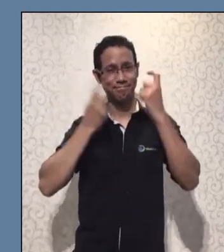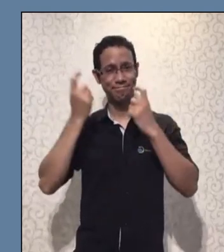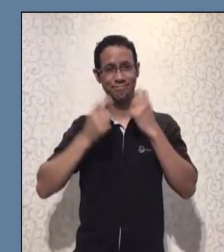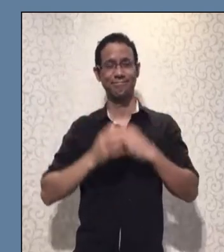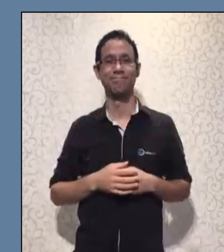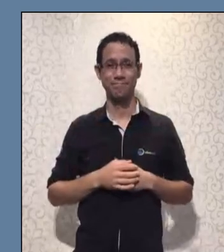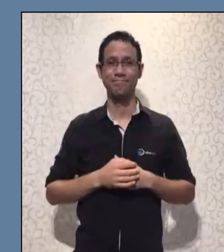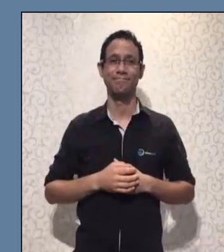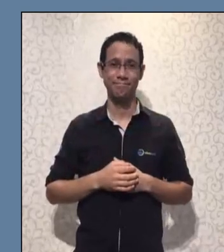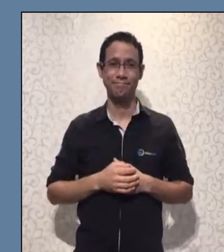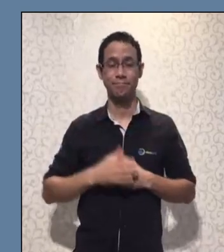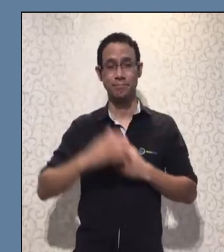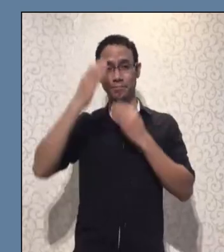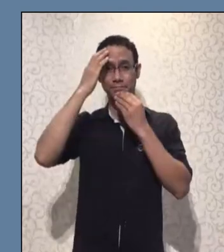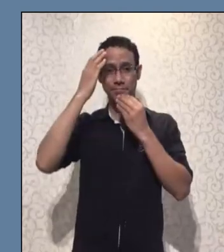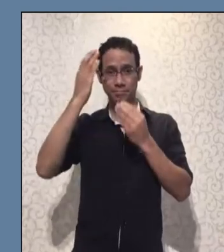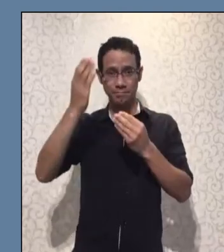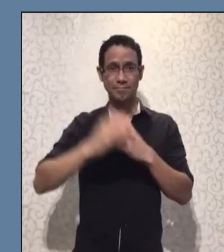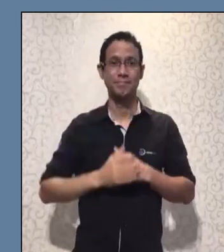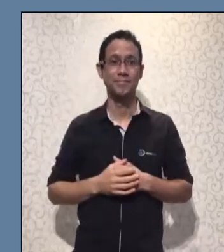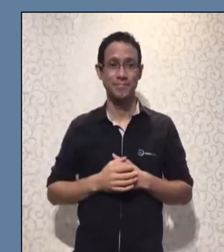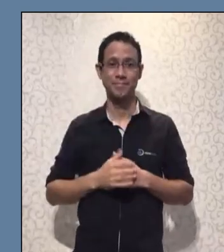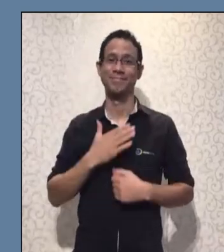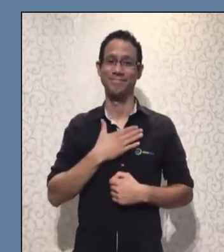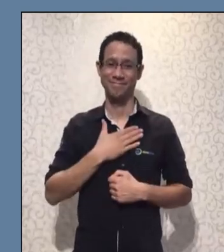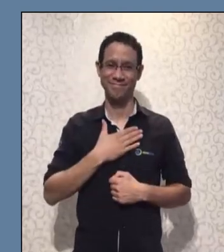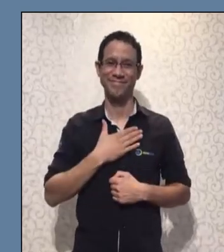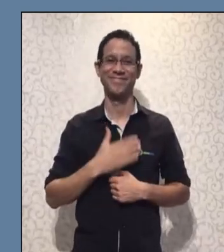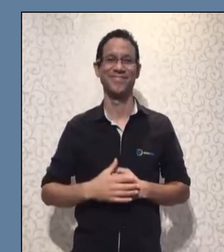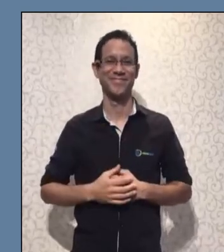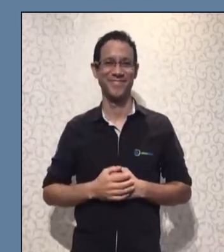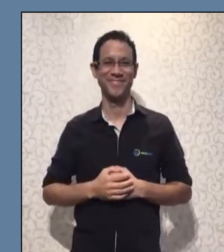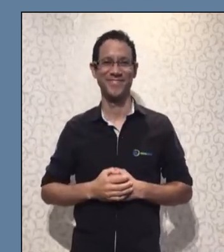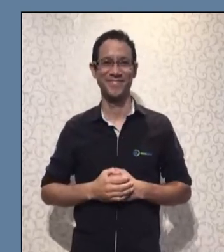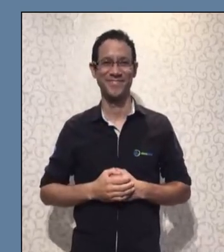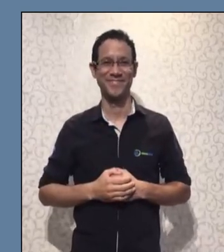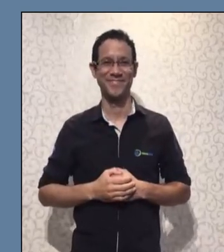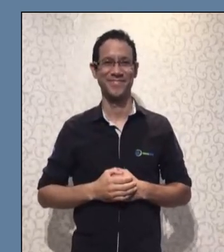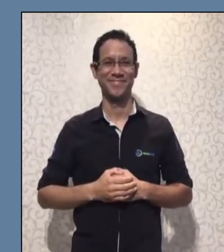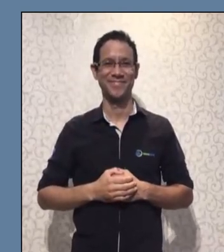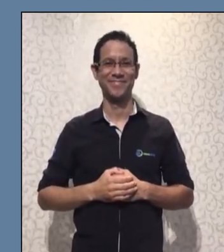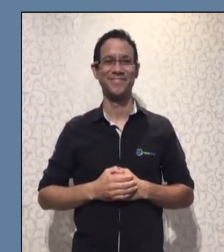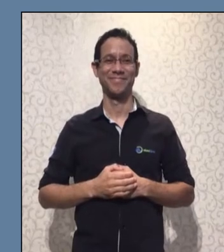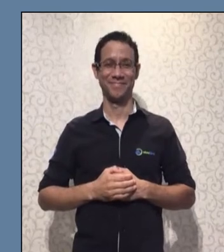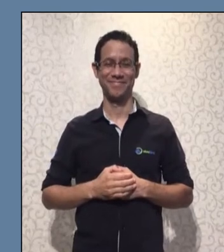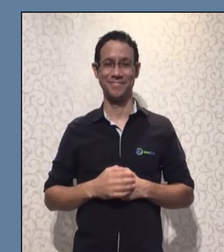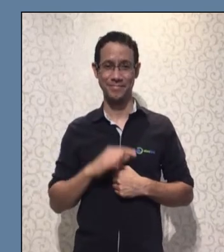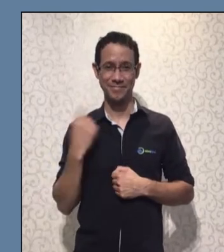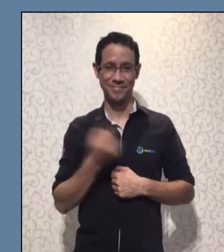Muito obrigado, foi um super prazer, um grande prazer. Nós que agradecemos, Tadeu.